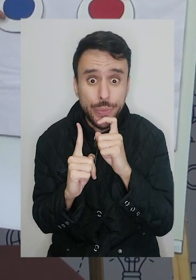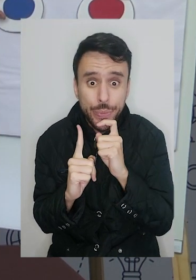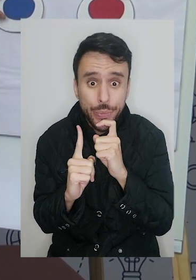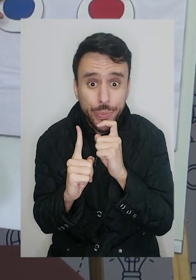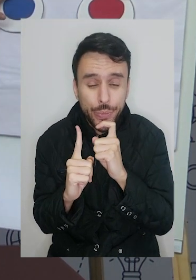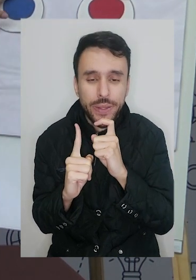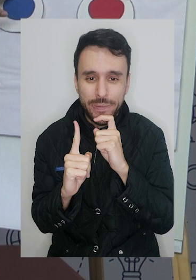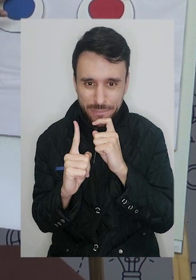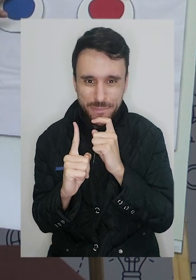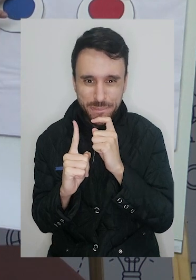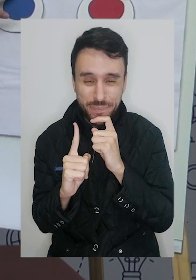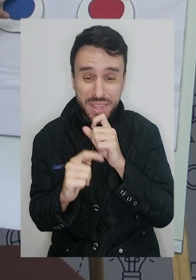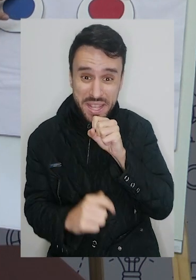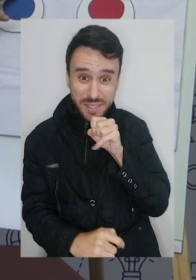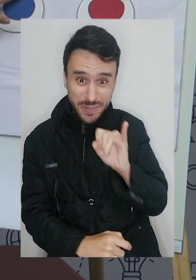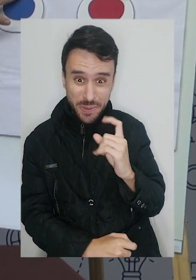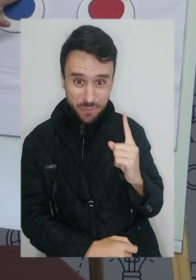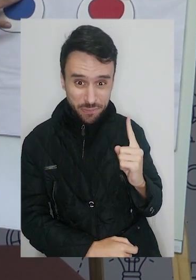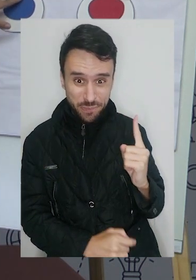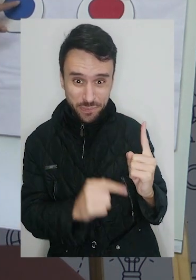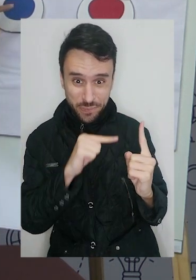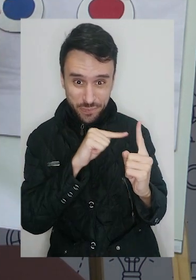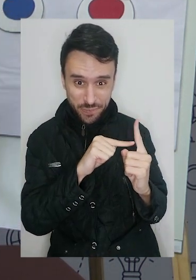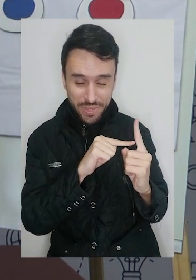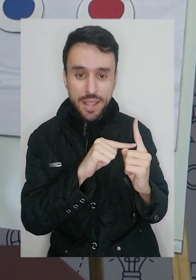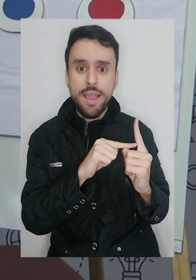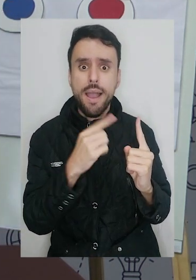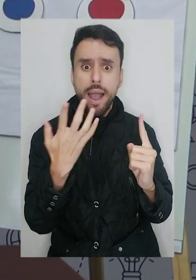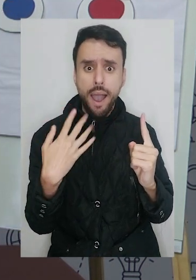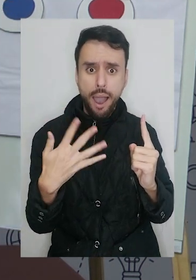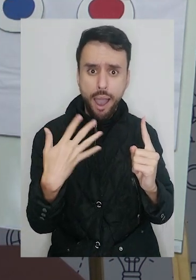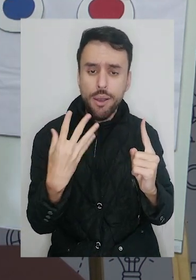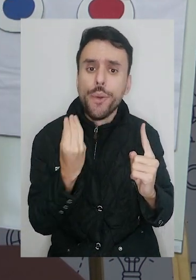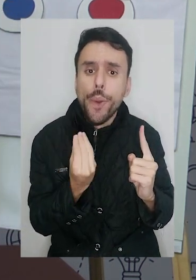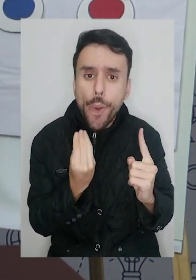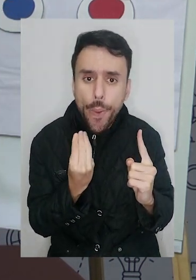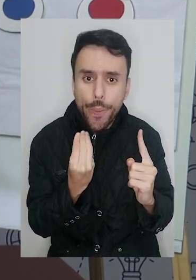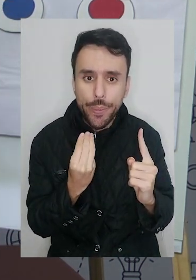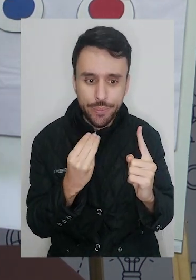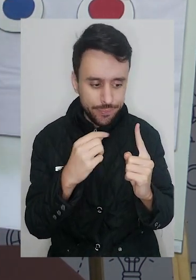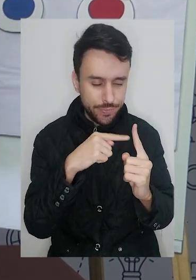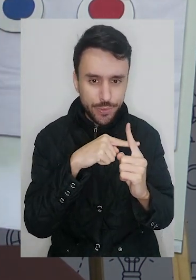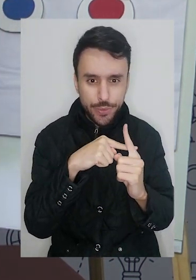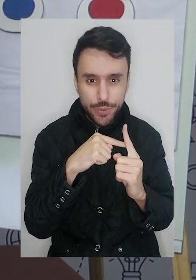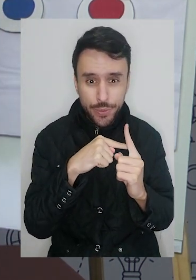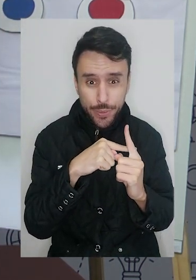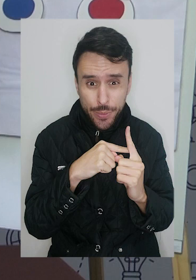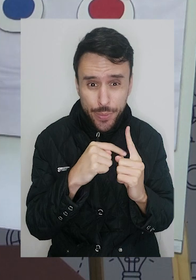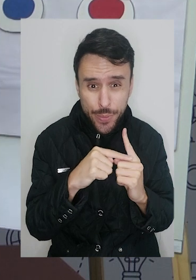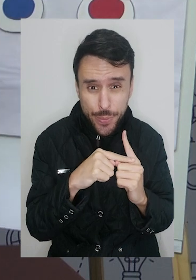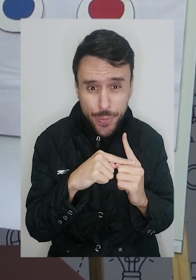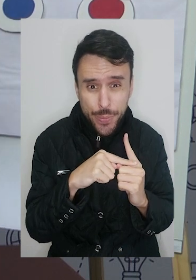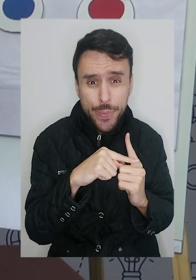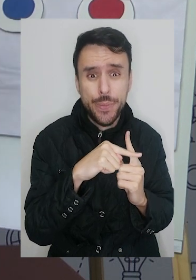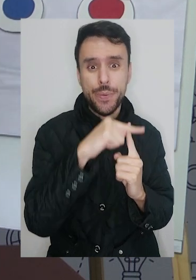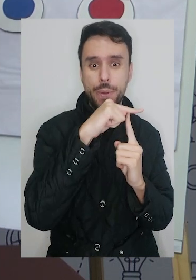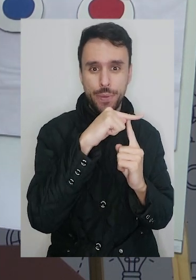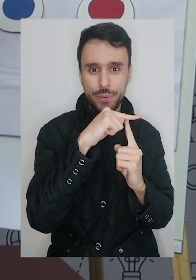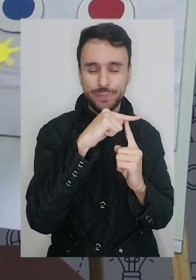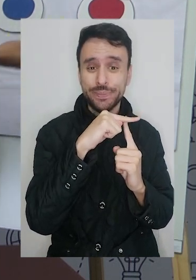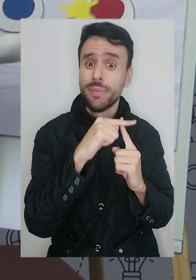frio. E quando está calor, a temperatura sobe. Quando está quente,